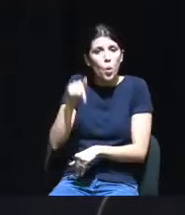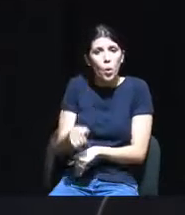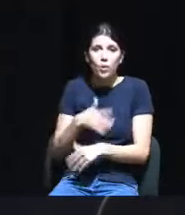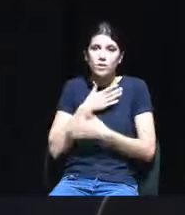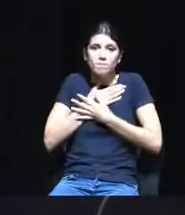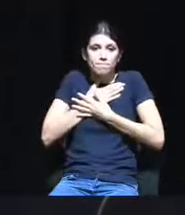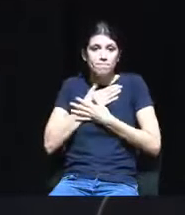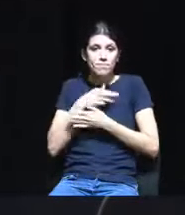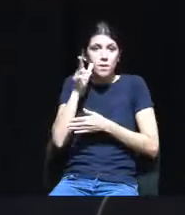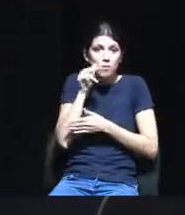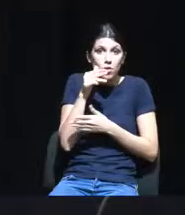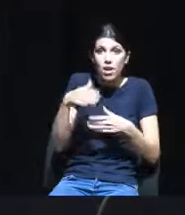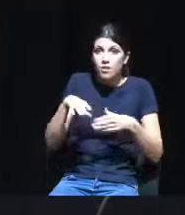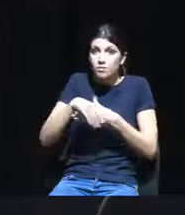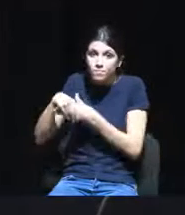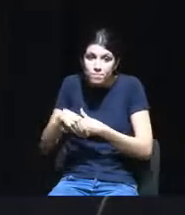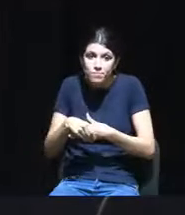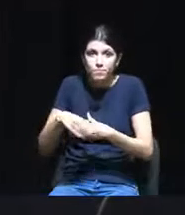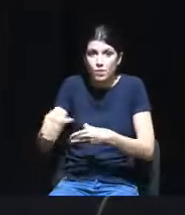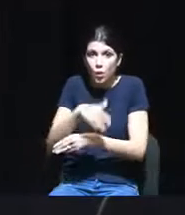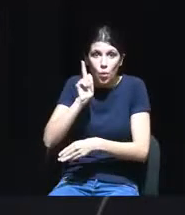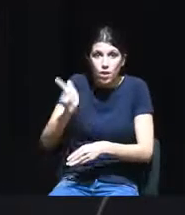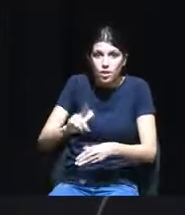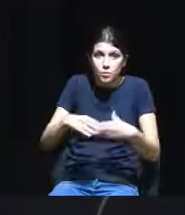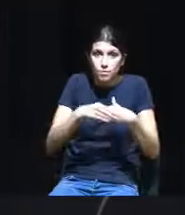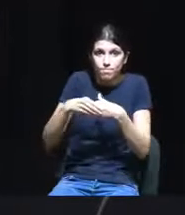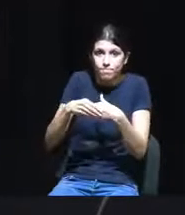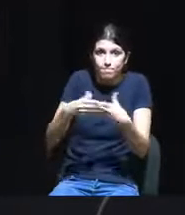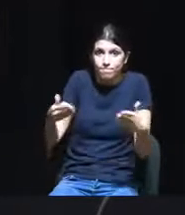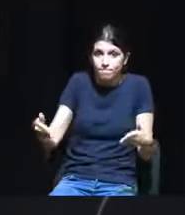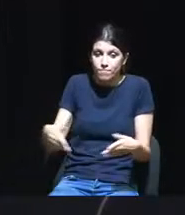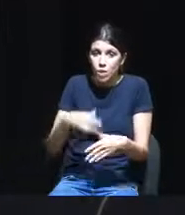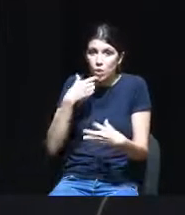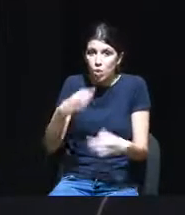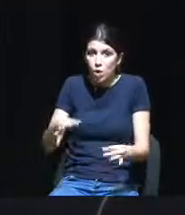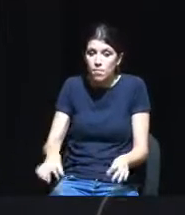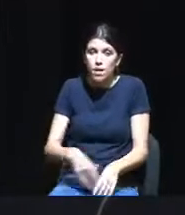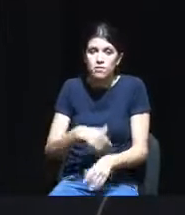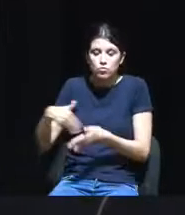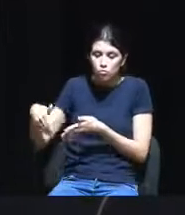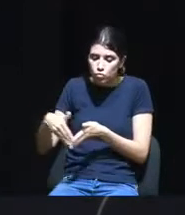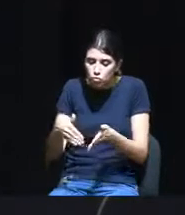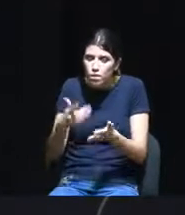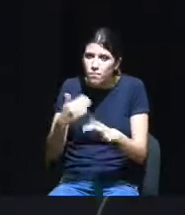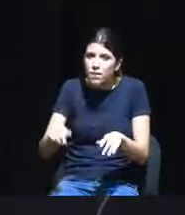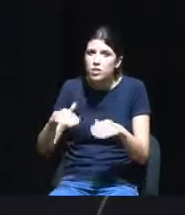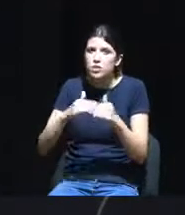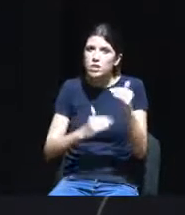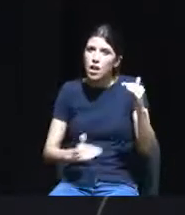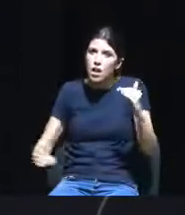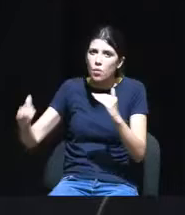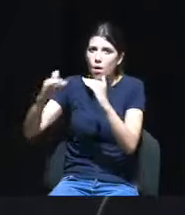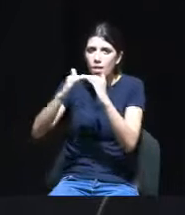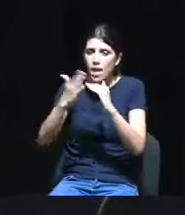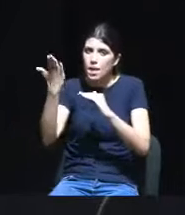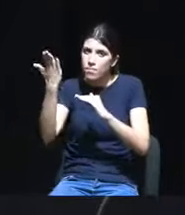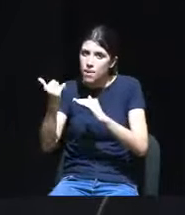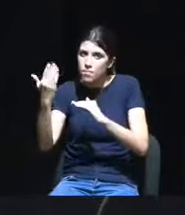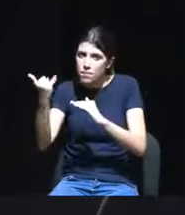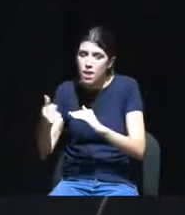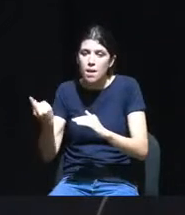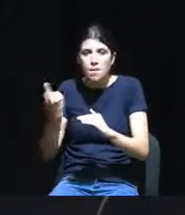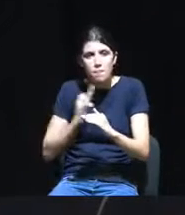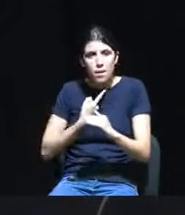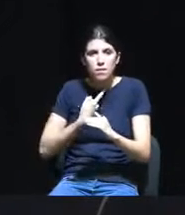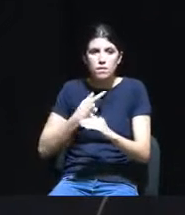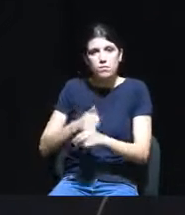com que namorados e namoradas estão nas ruas de Lisboa. O caminho tem sido feito, mas ainda estamos longe da igualdade e da aceitação da diversidade que deve nortear